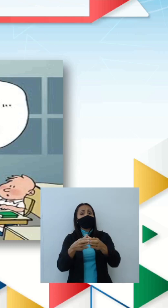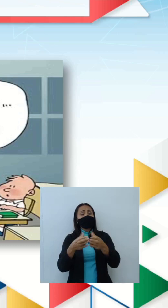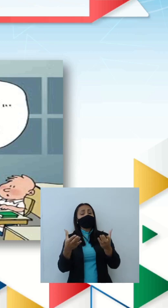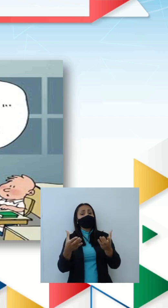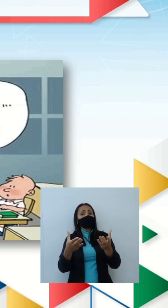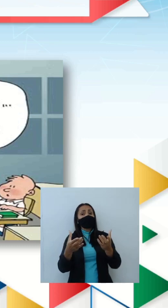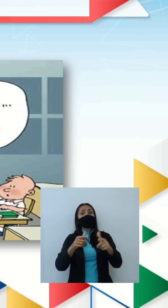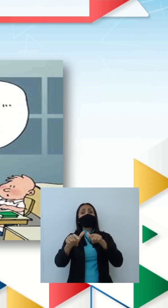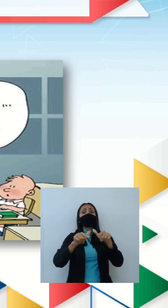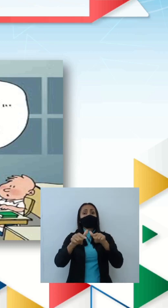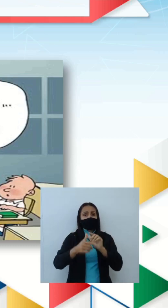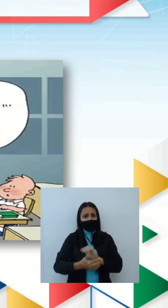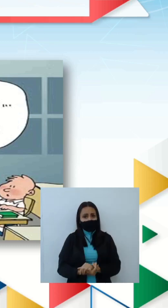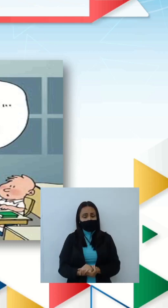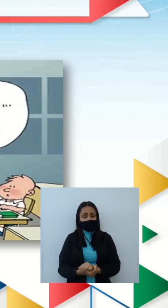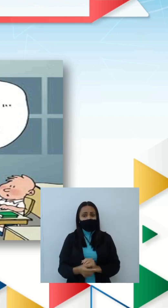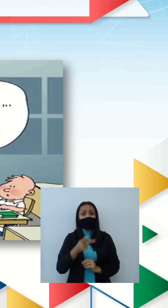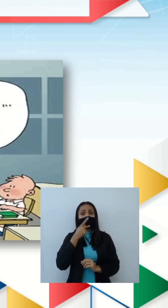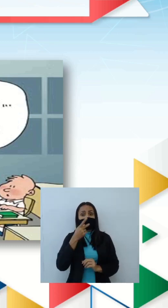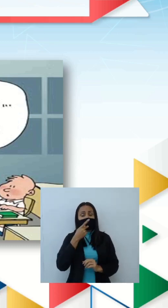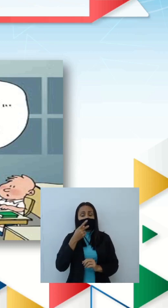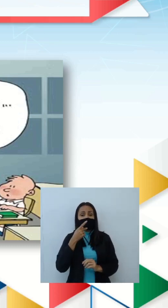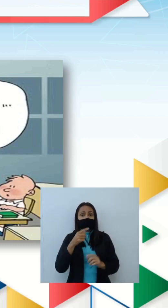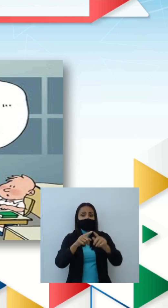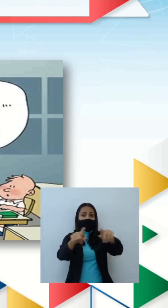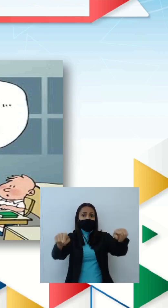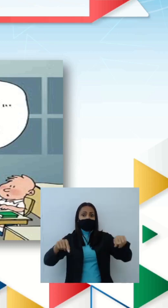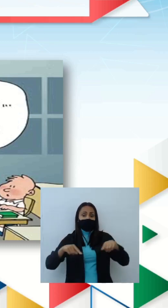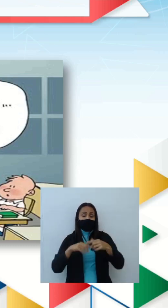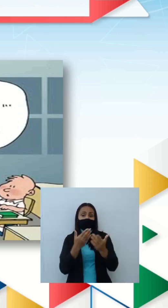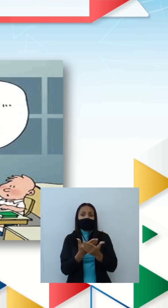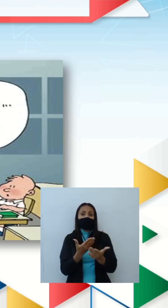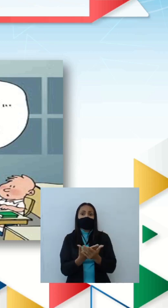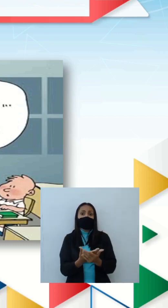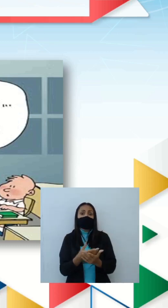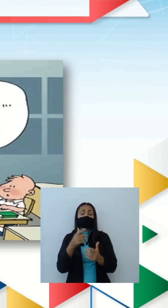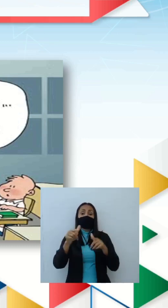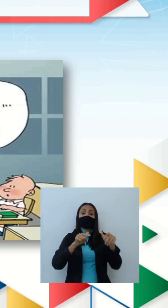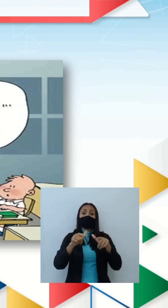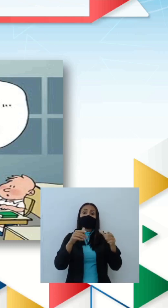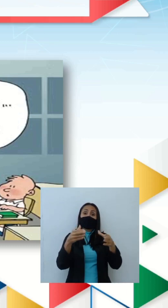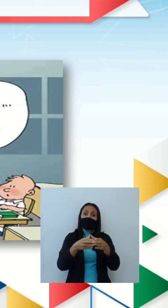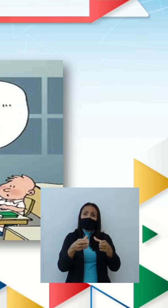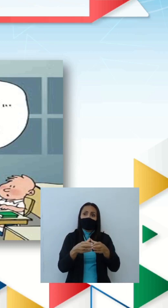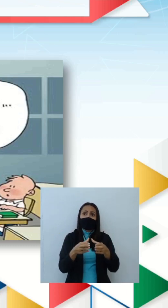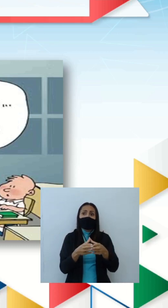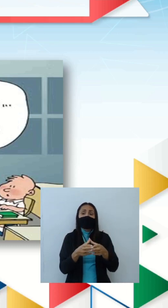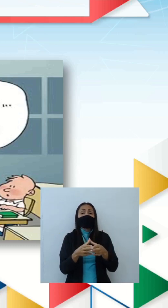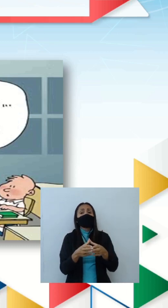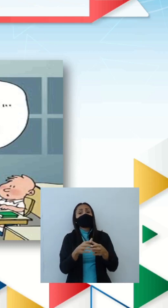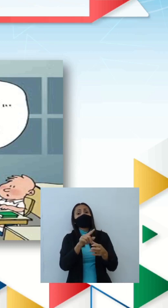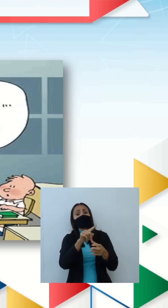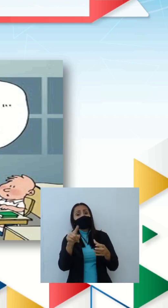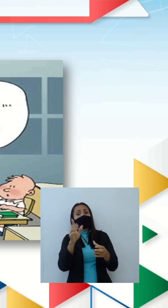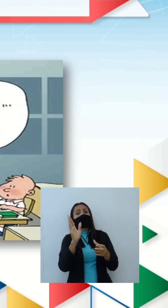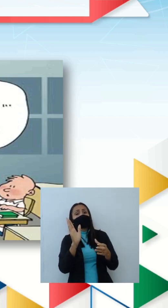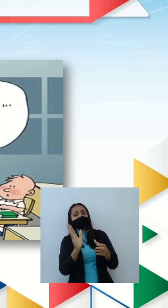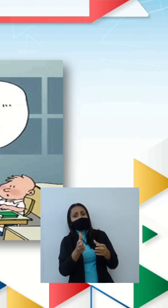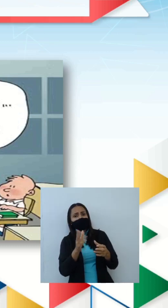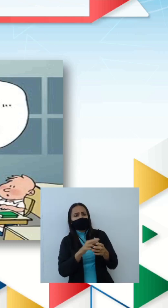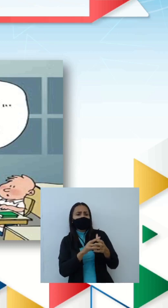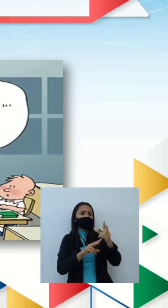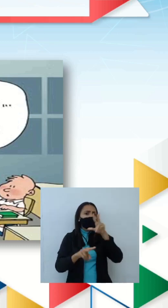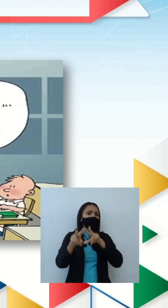gente fala, meus amores, na sala de aula, para vocês trabalharem em grupo, é para vocês já tentar de visualizar